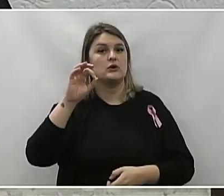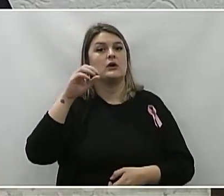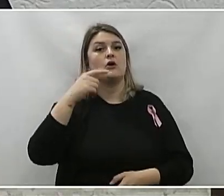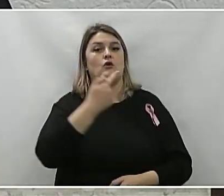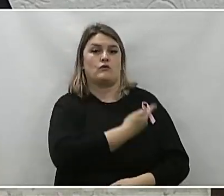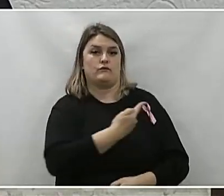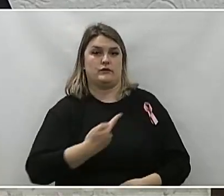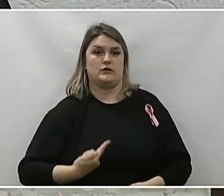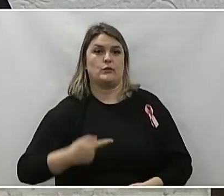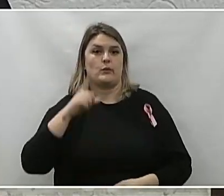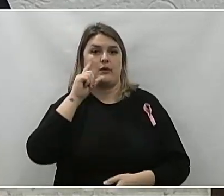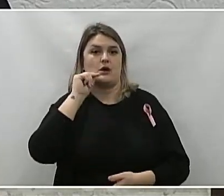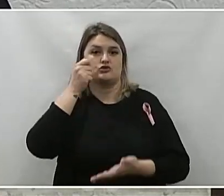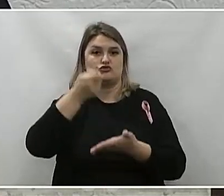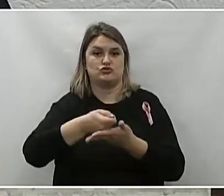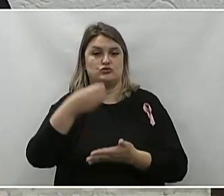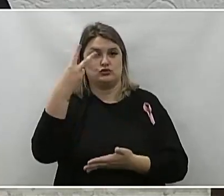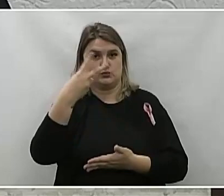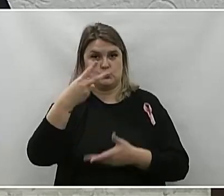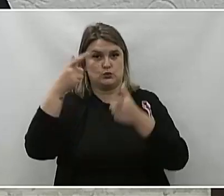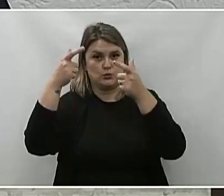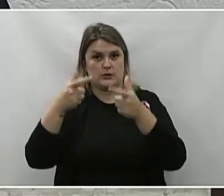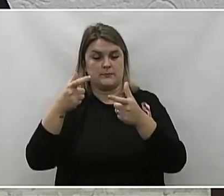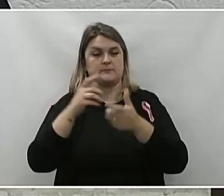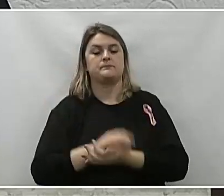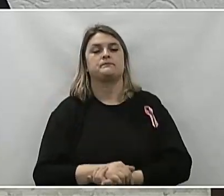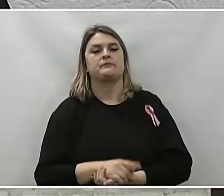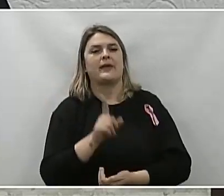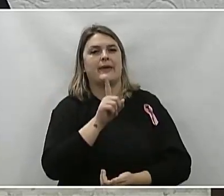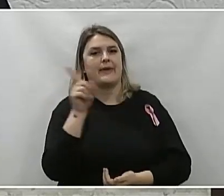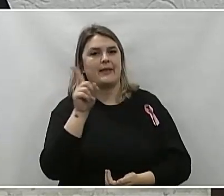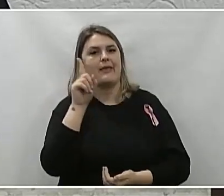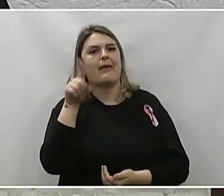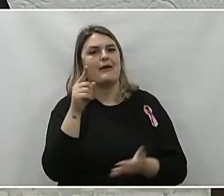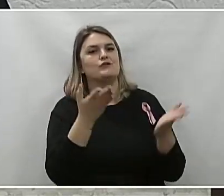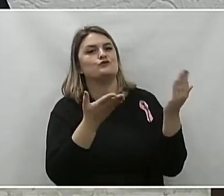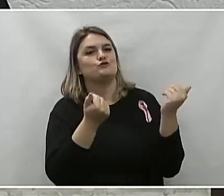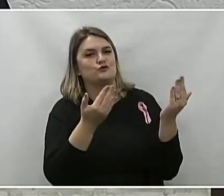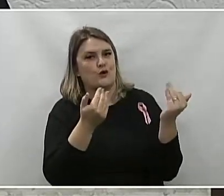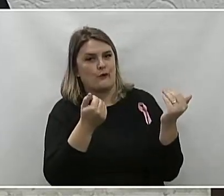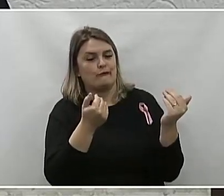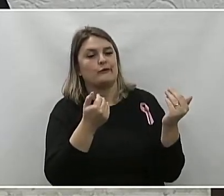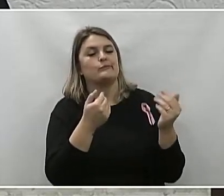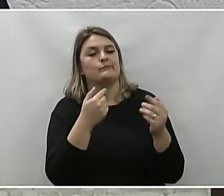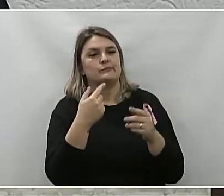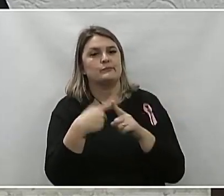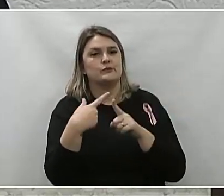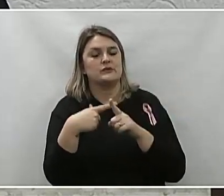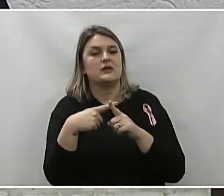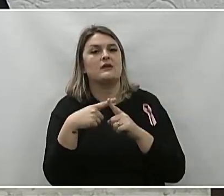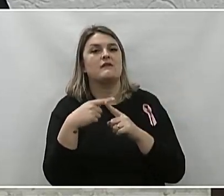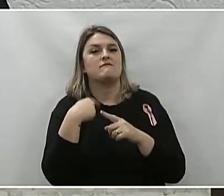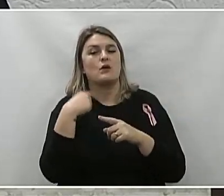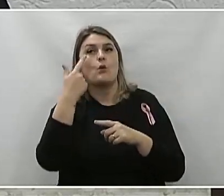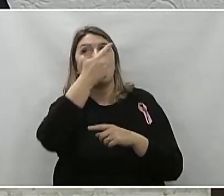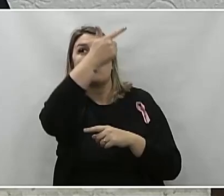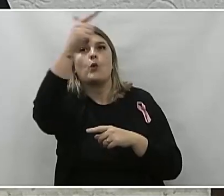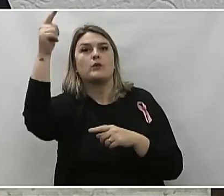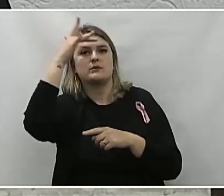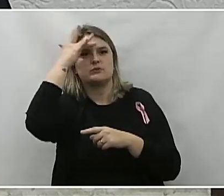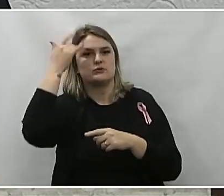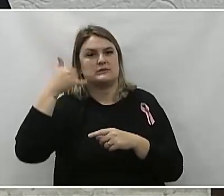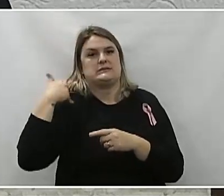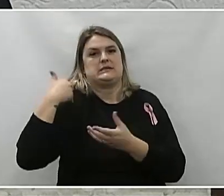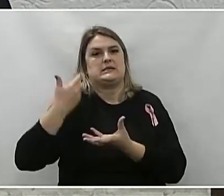a diferença de menos de um ponto percentual ele também é o mais jovem eleito da história democrática do Paraná Ratinho